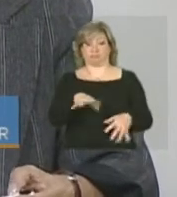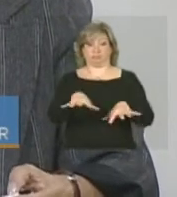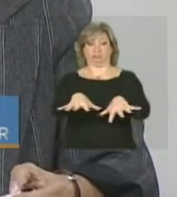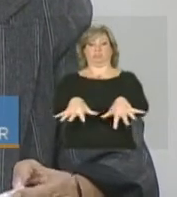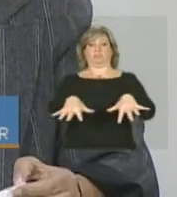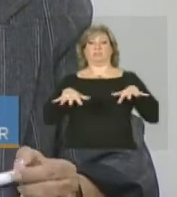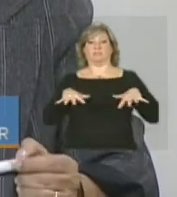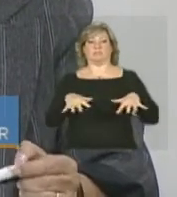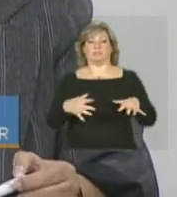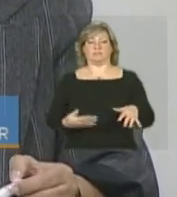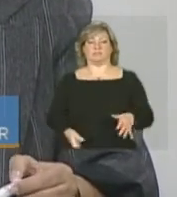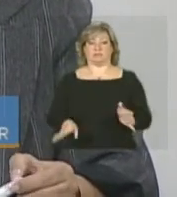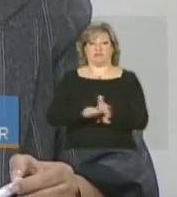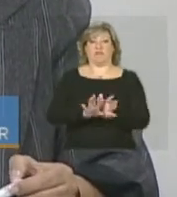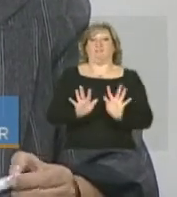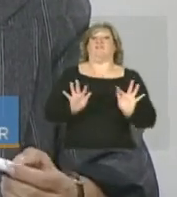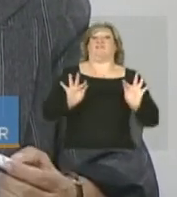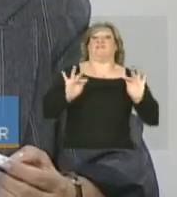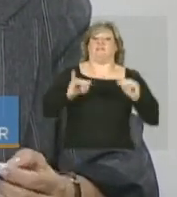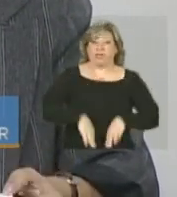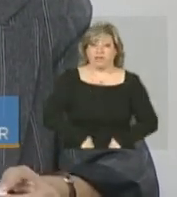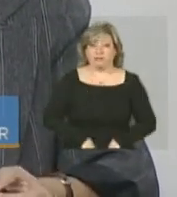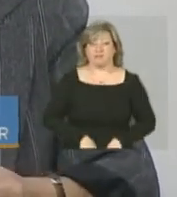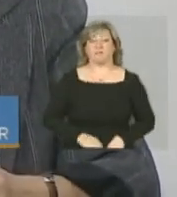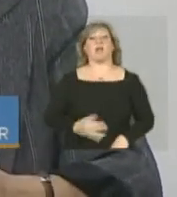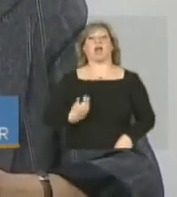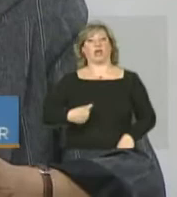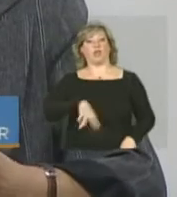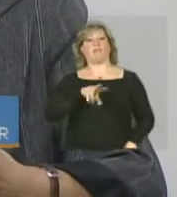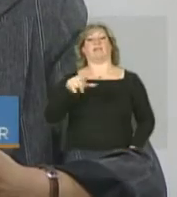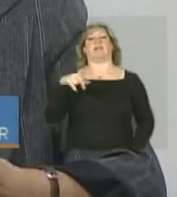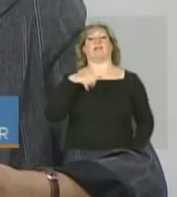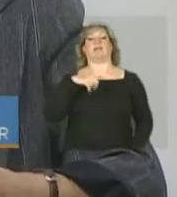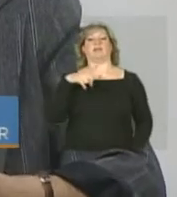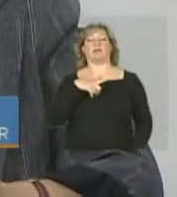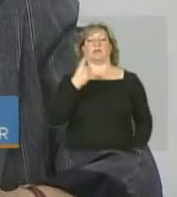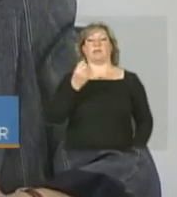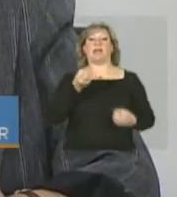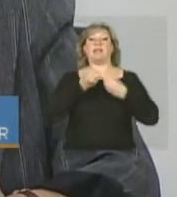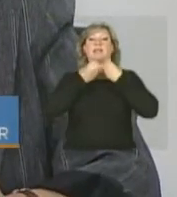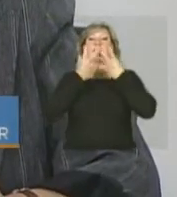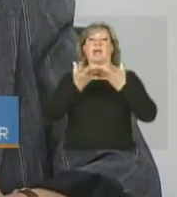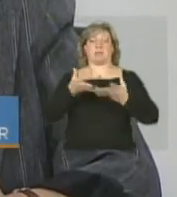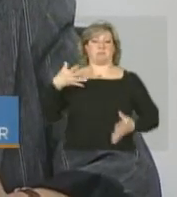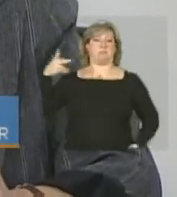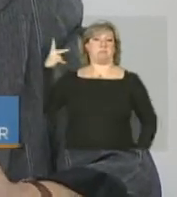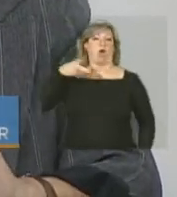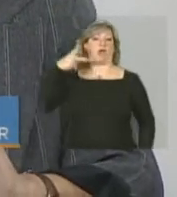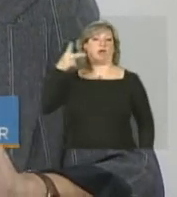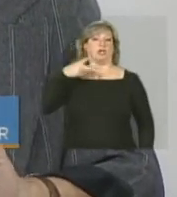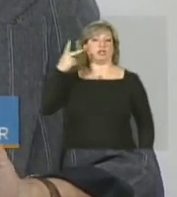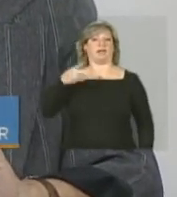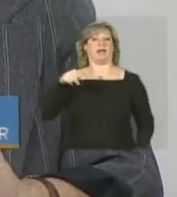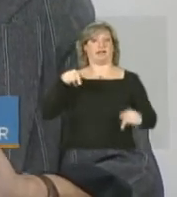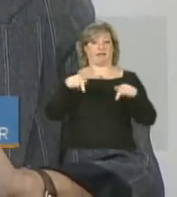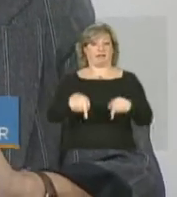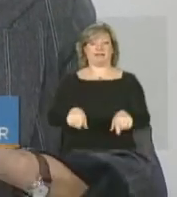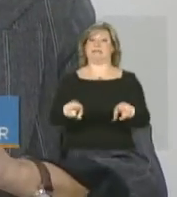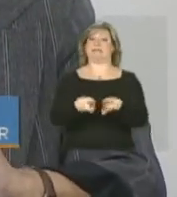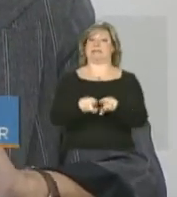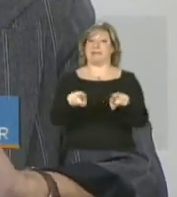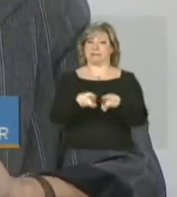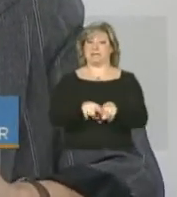plenária final, nós teremos uma declaração política. Essa também é